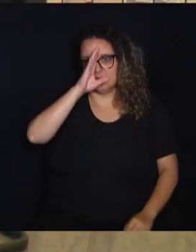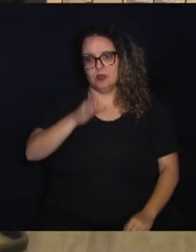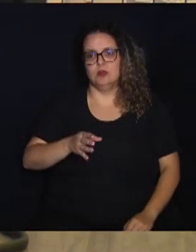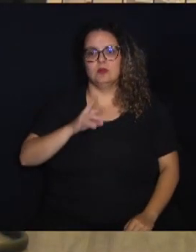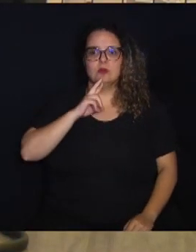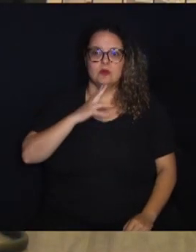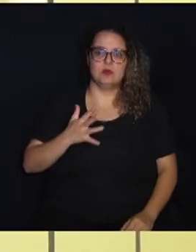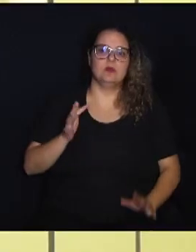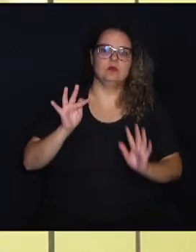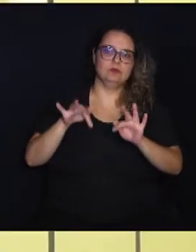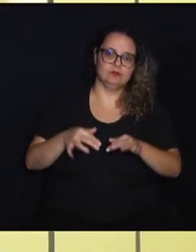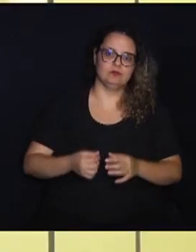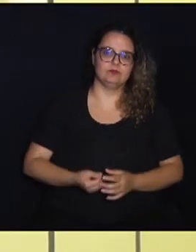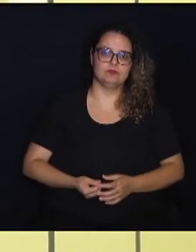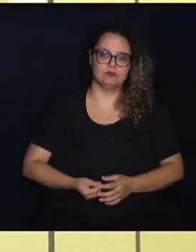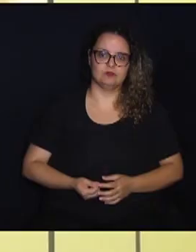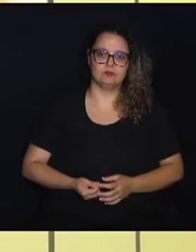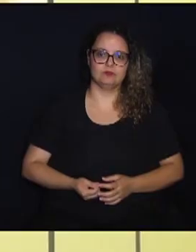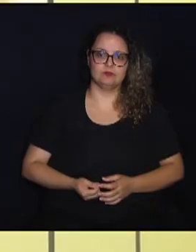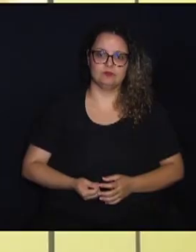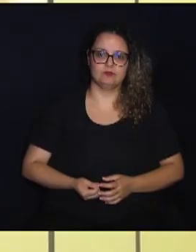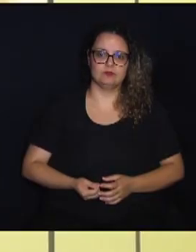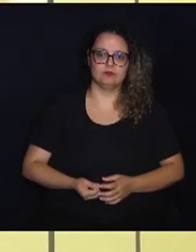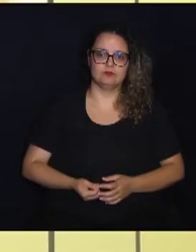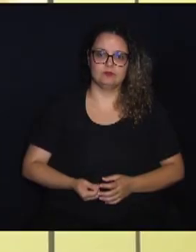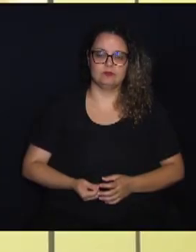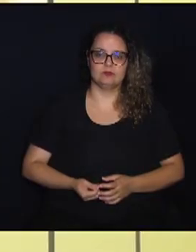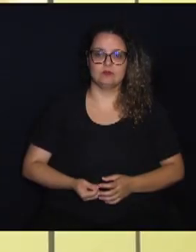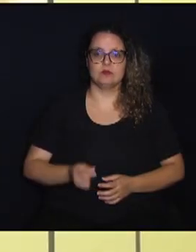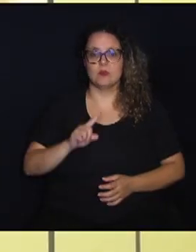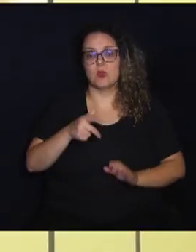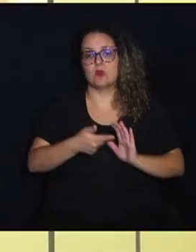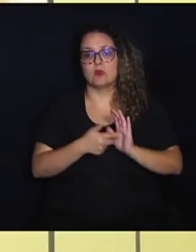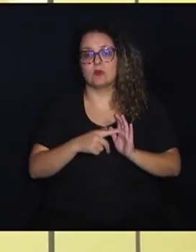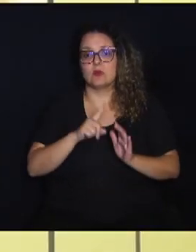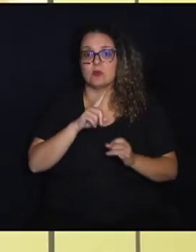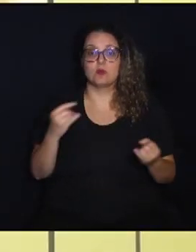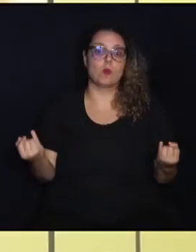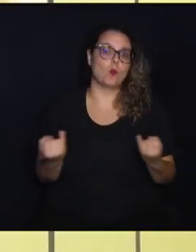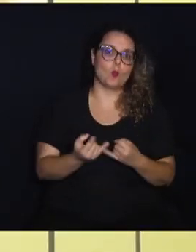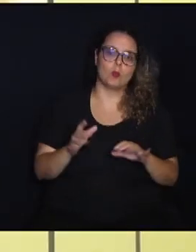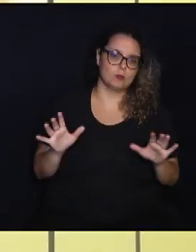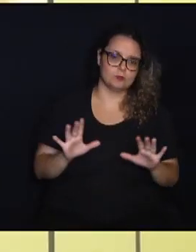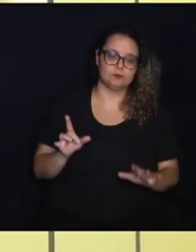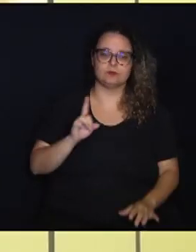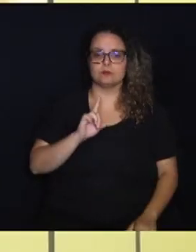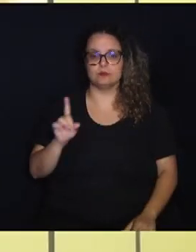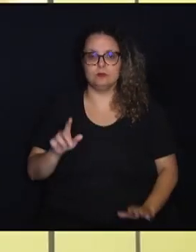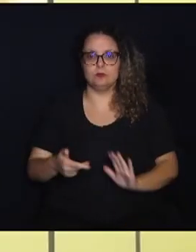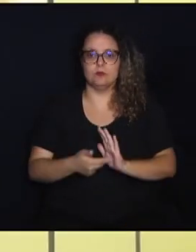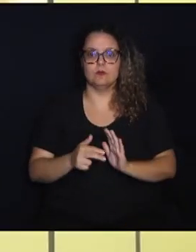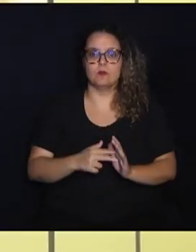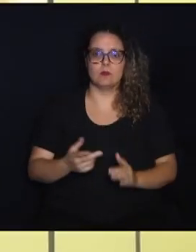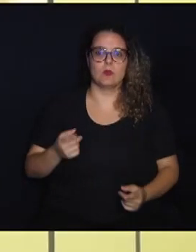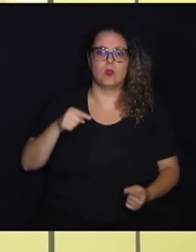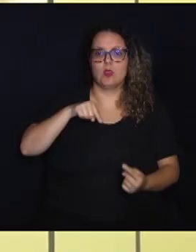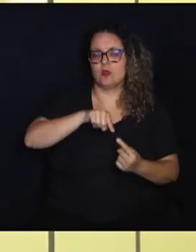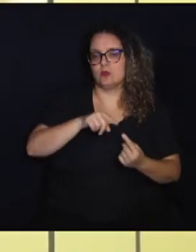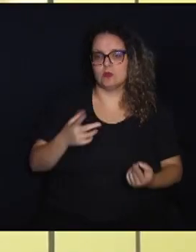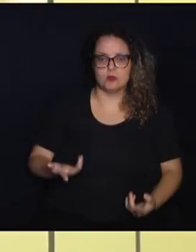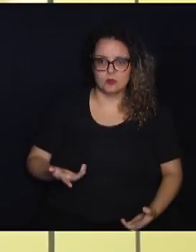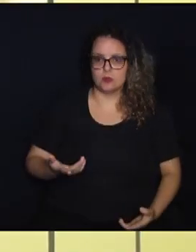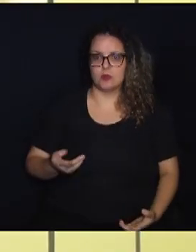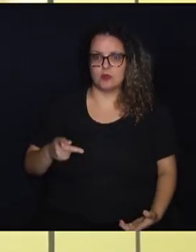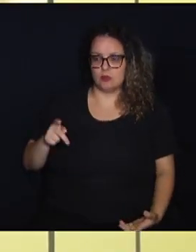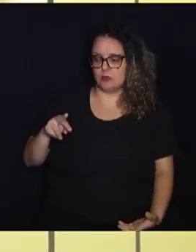resultado final, tá? Não é que você não vai emagrecer, não é que você não vai atingir um nível de